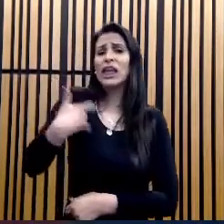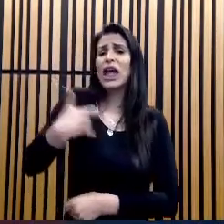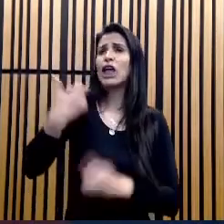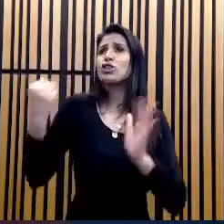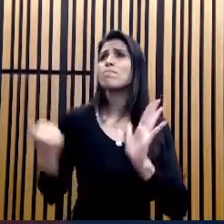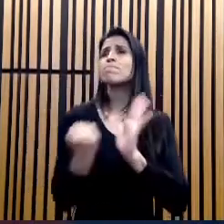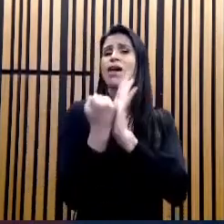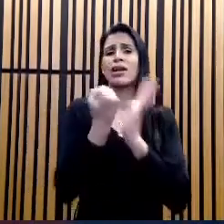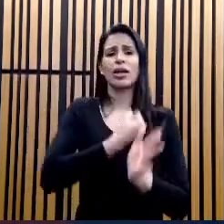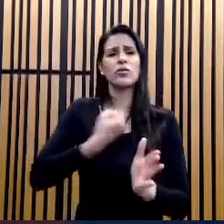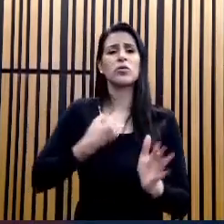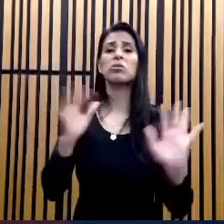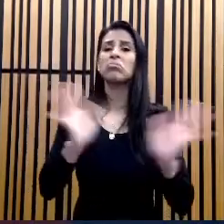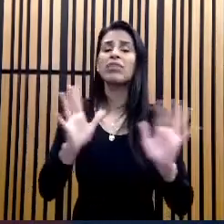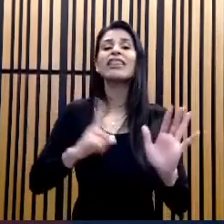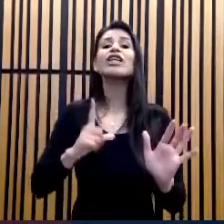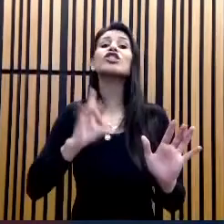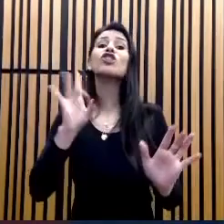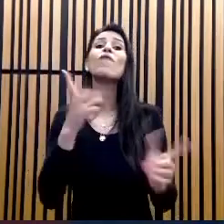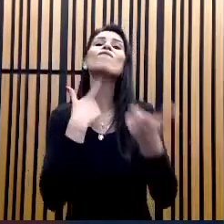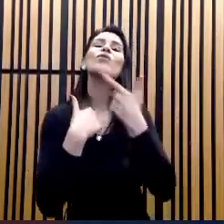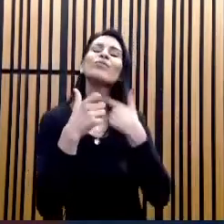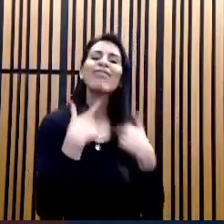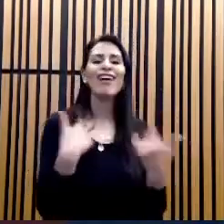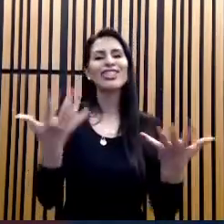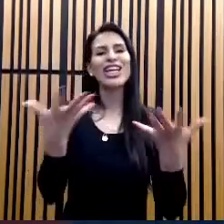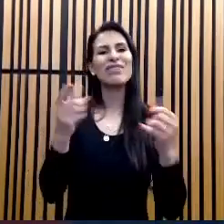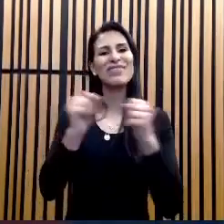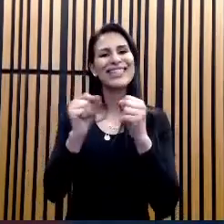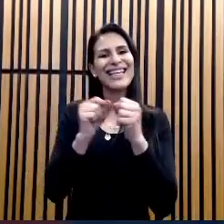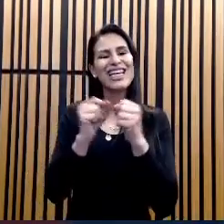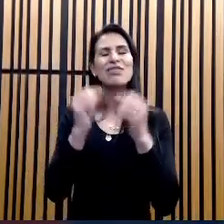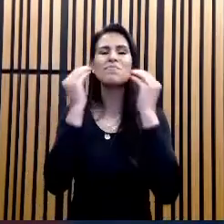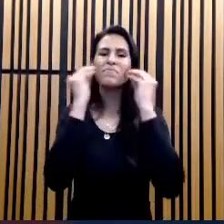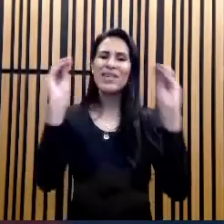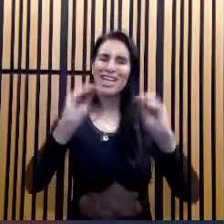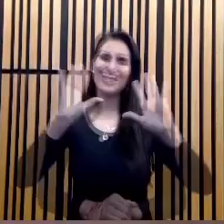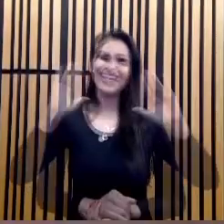tem vontade e desejo de fazer. Um beijo para vocês.